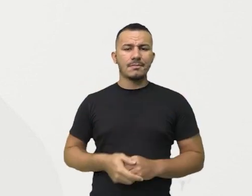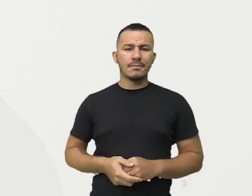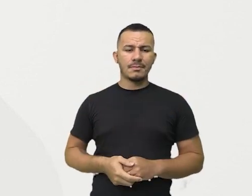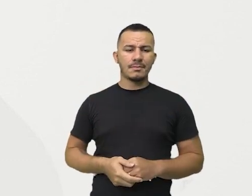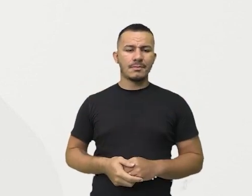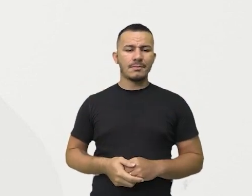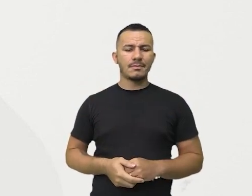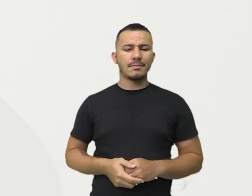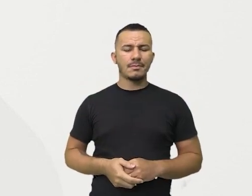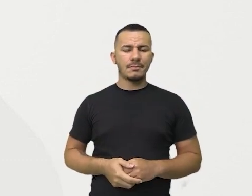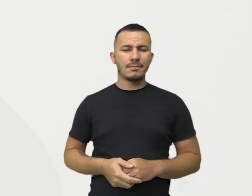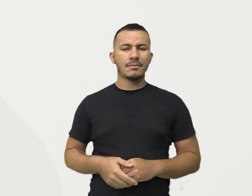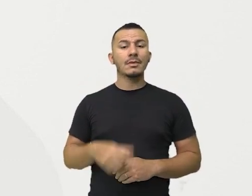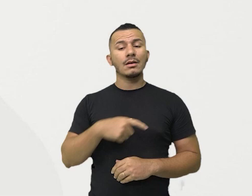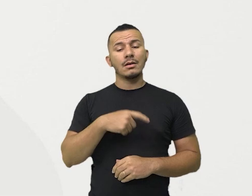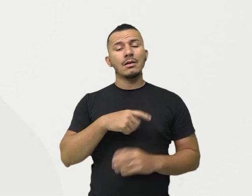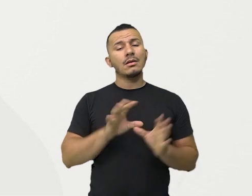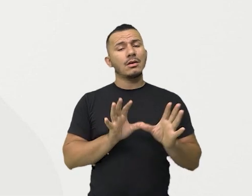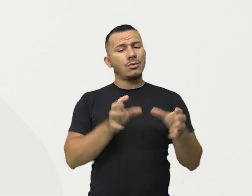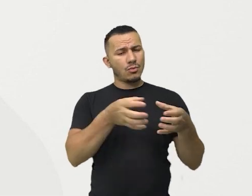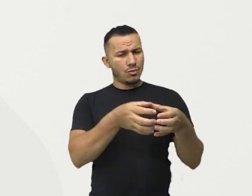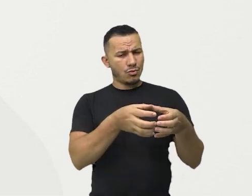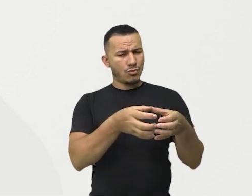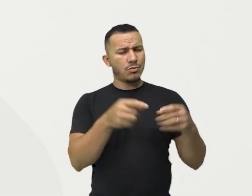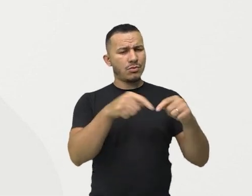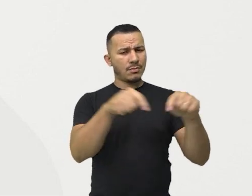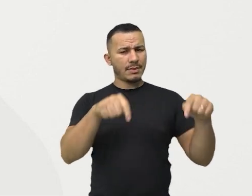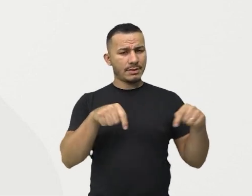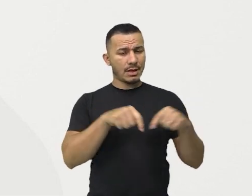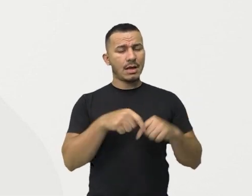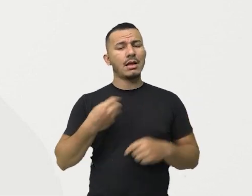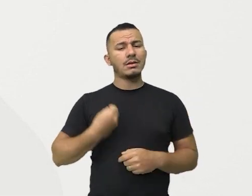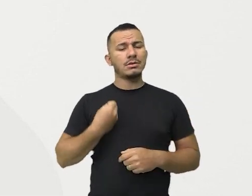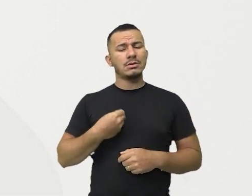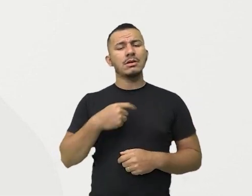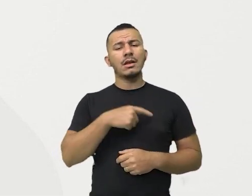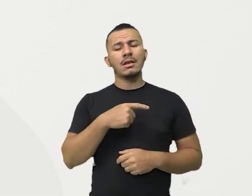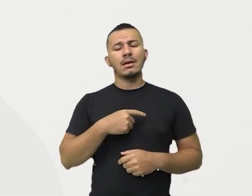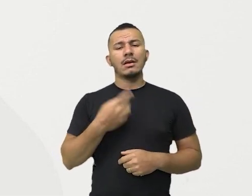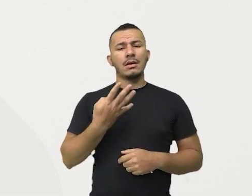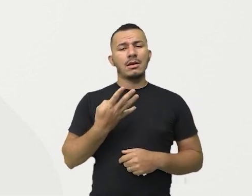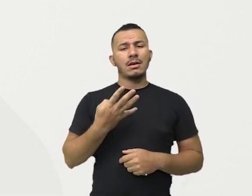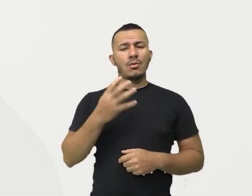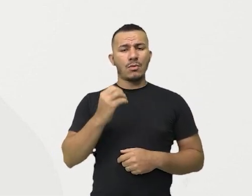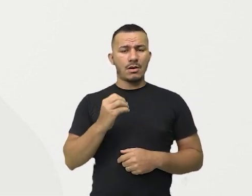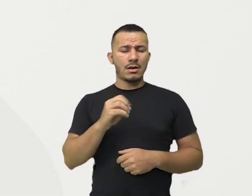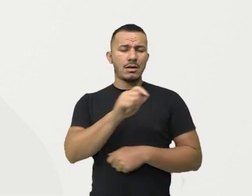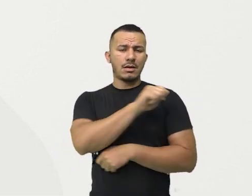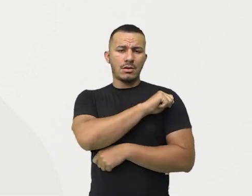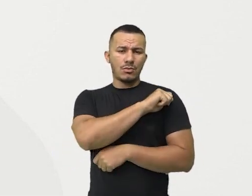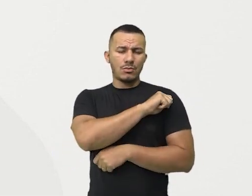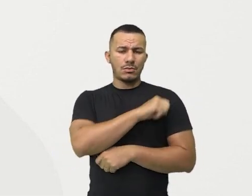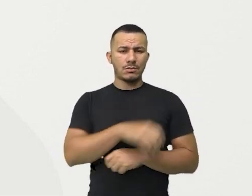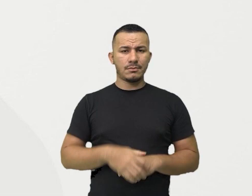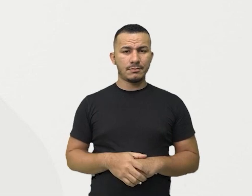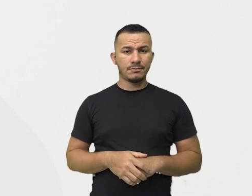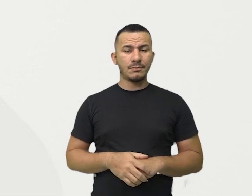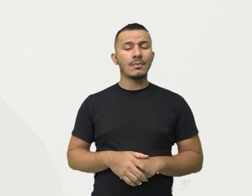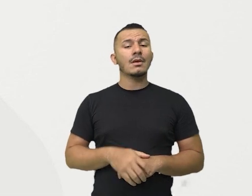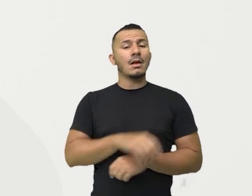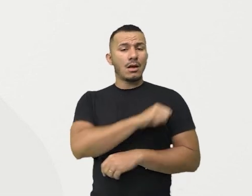Numa classe, há 40 alunos. Hoje, olha que dados importantes. Quantos alunos há na classe?